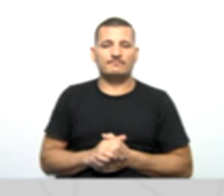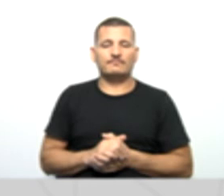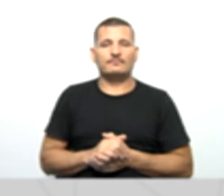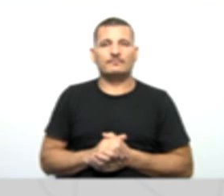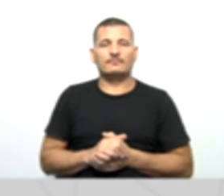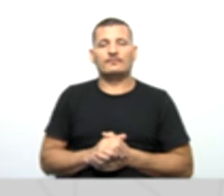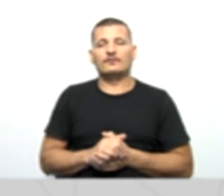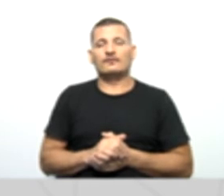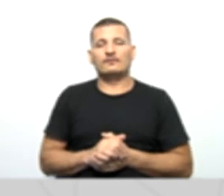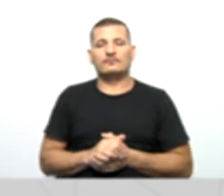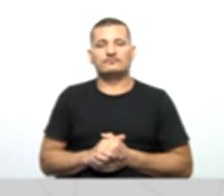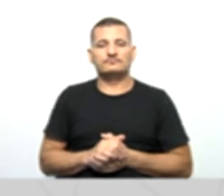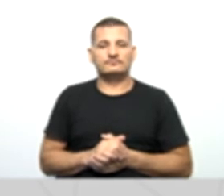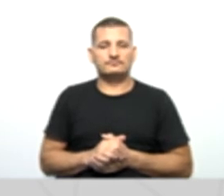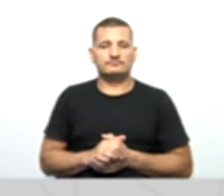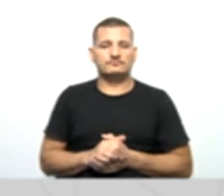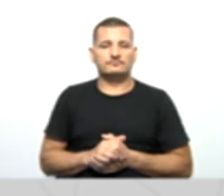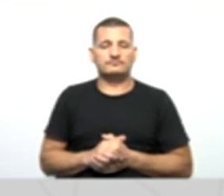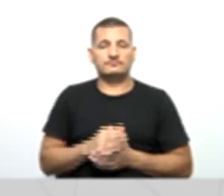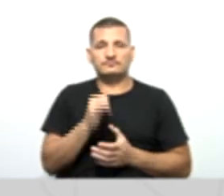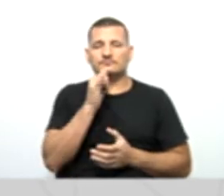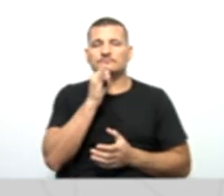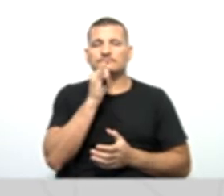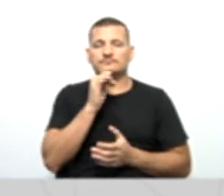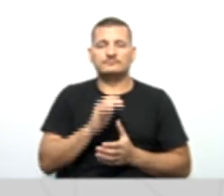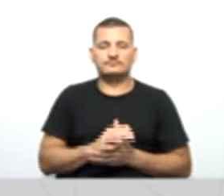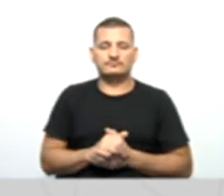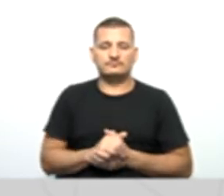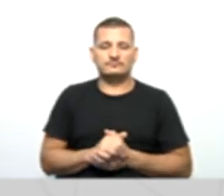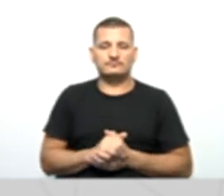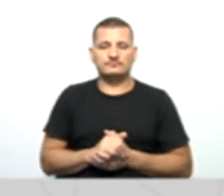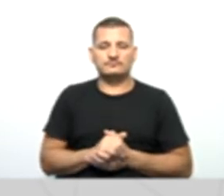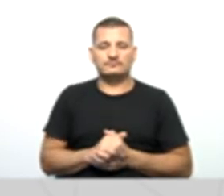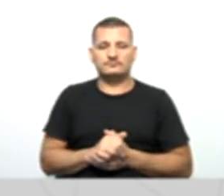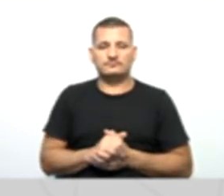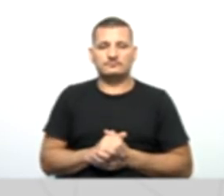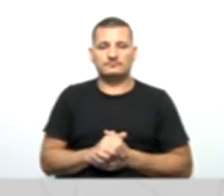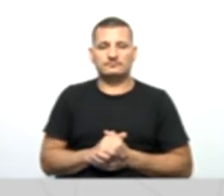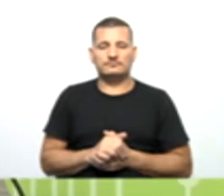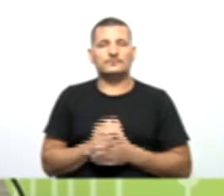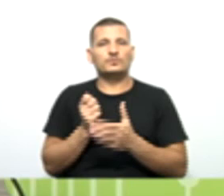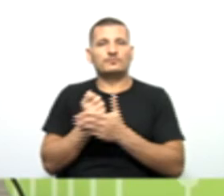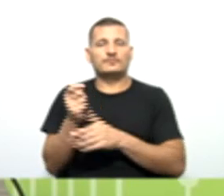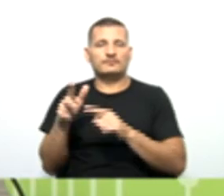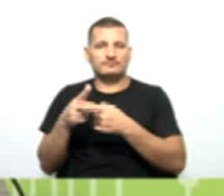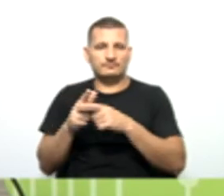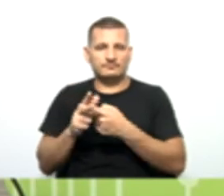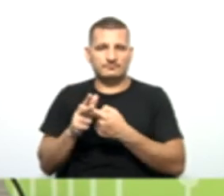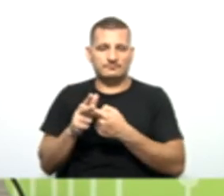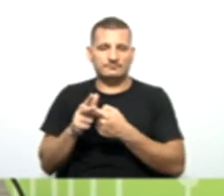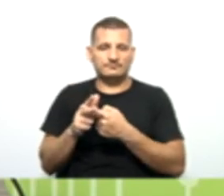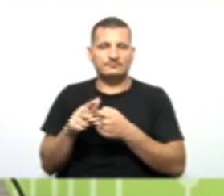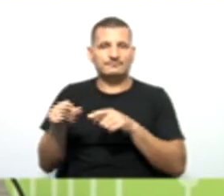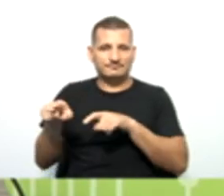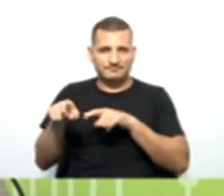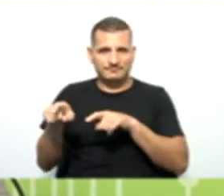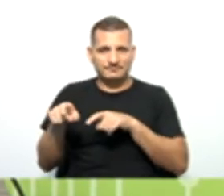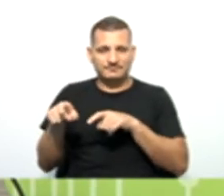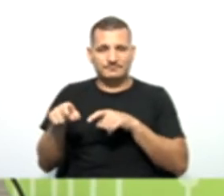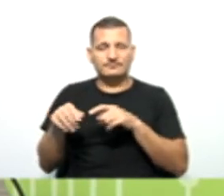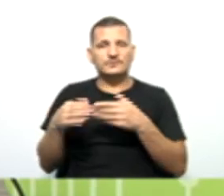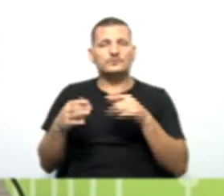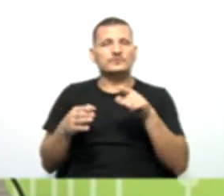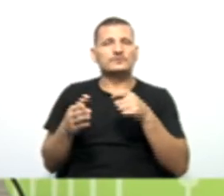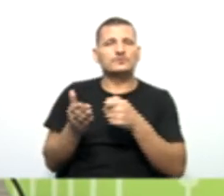alinhando as expectativas do seu projeto. Um exemplo voltando aqui para a aquisição de máquinas agrícolas. Então, você vai fazer aquisição